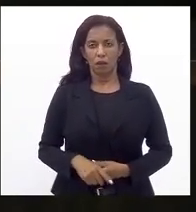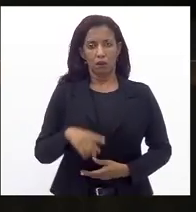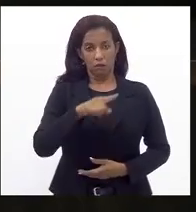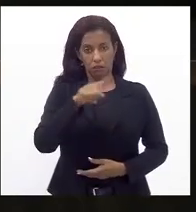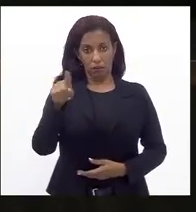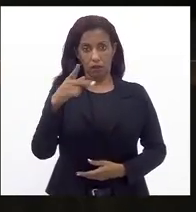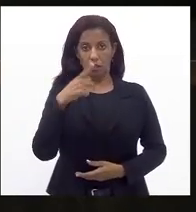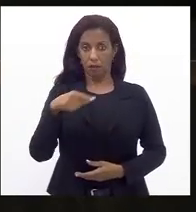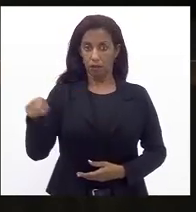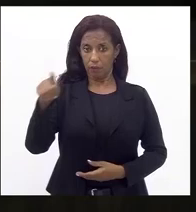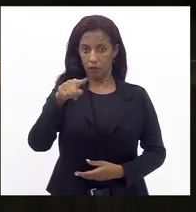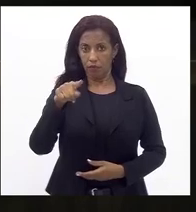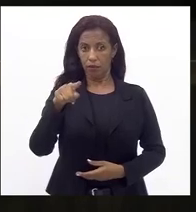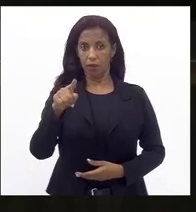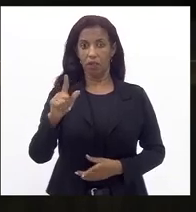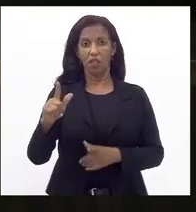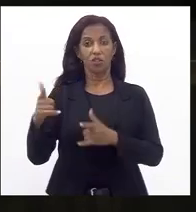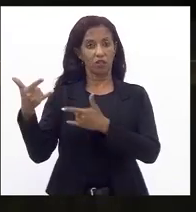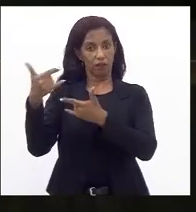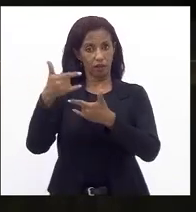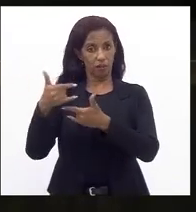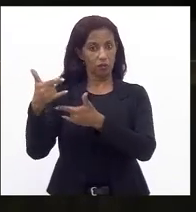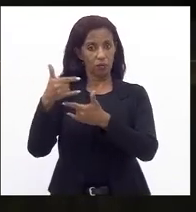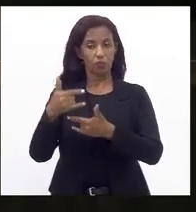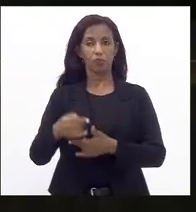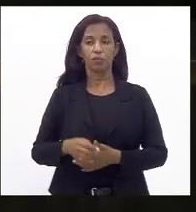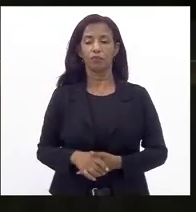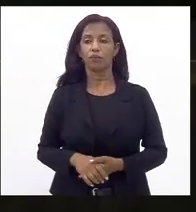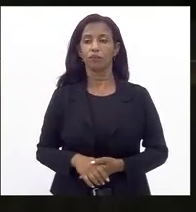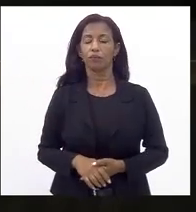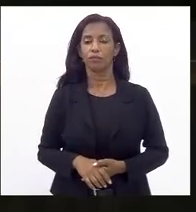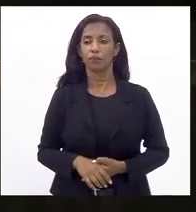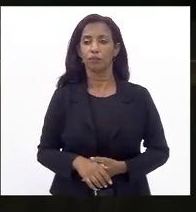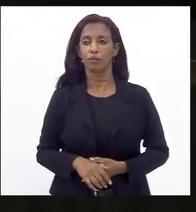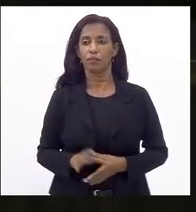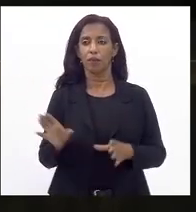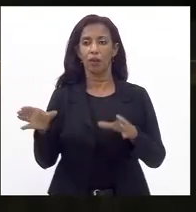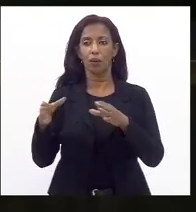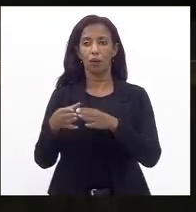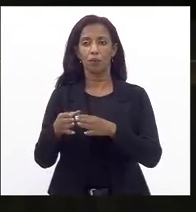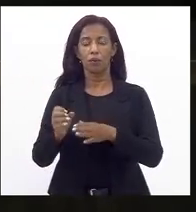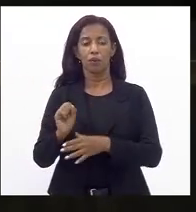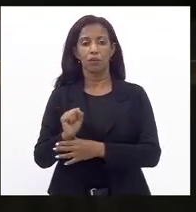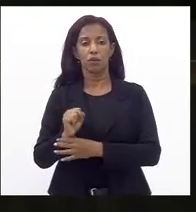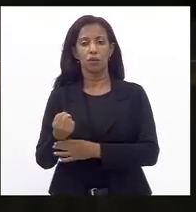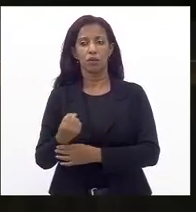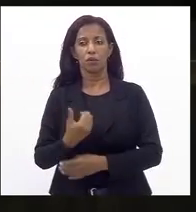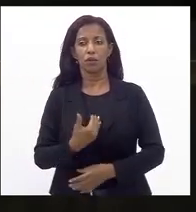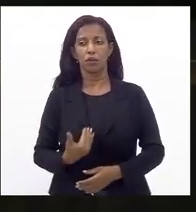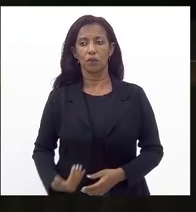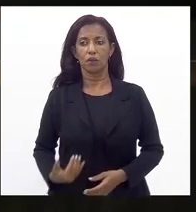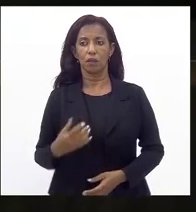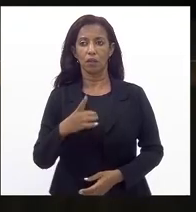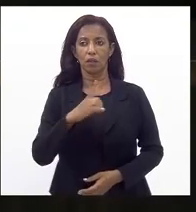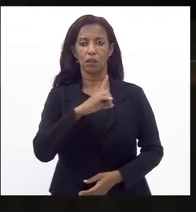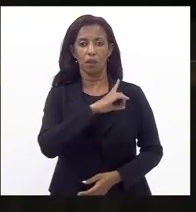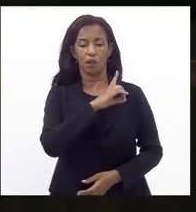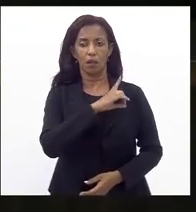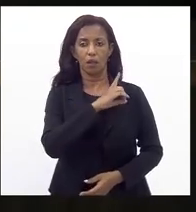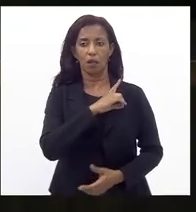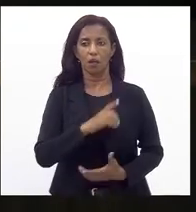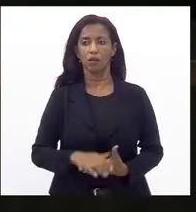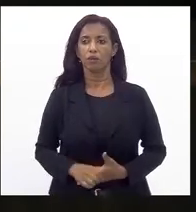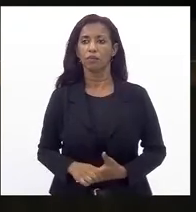vossas excelências que possam estar no online por favor OK pela Segurança Pública delegado